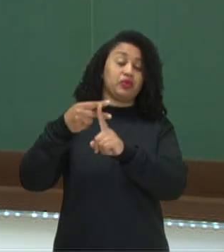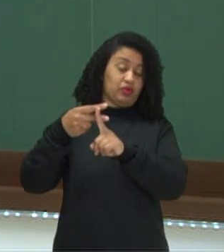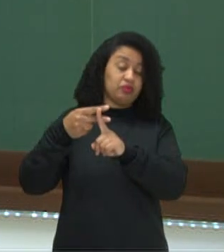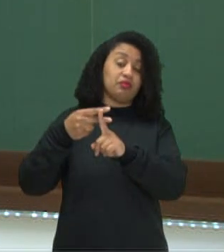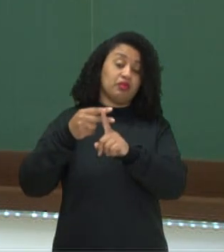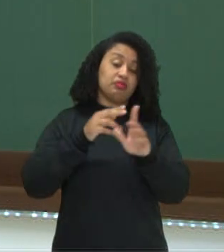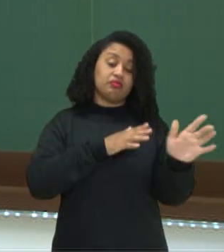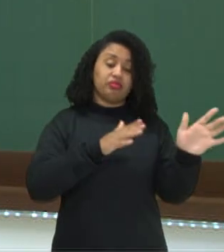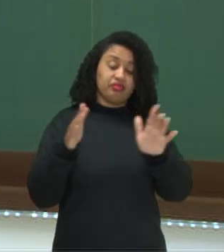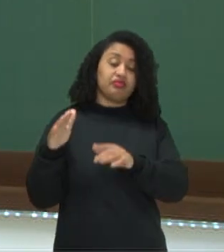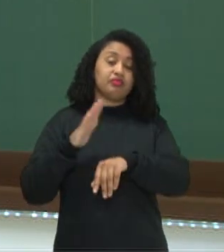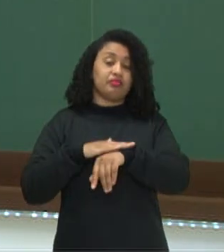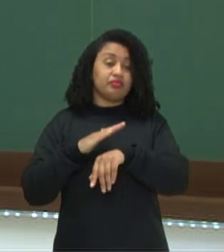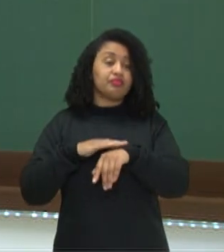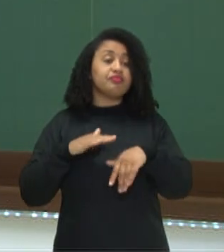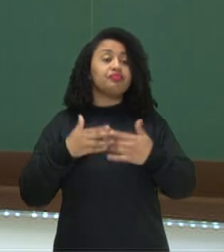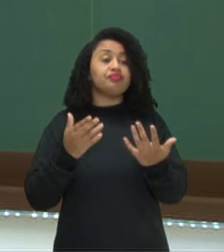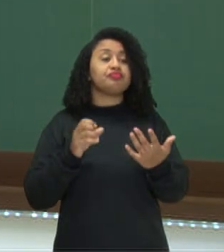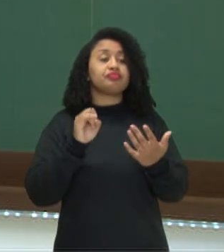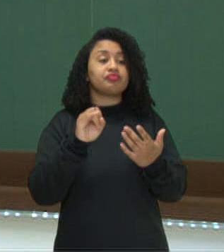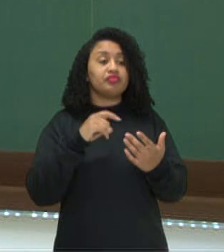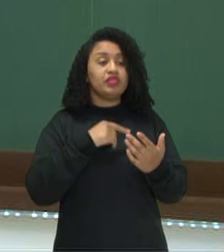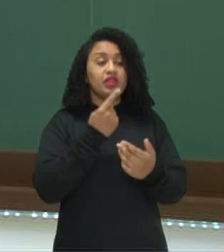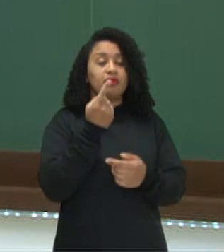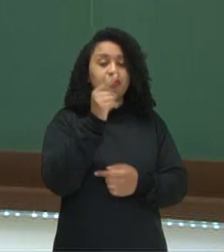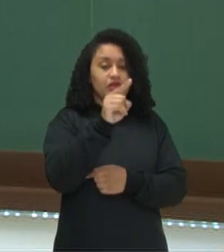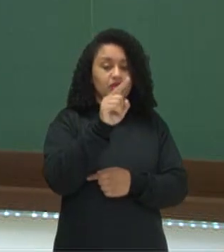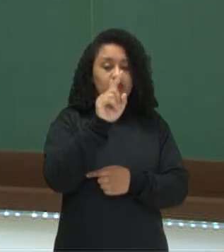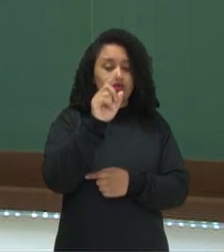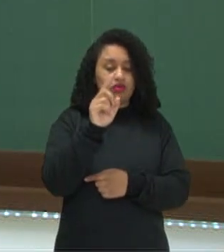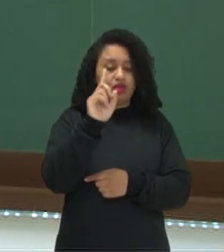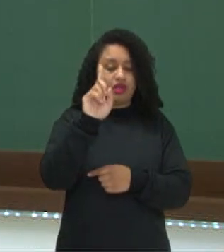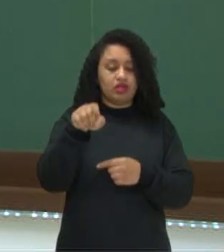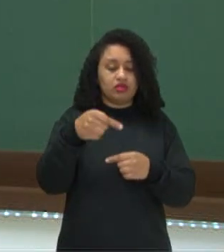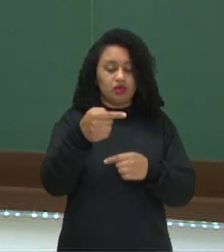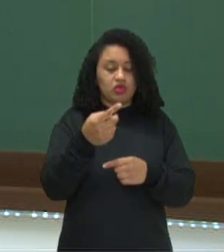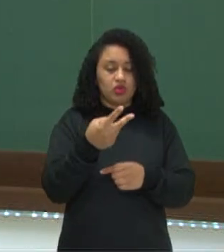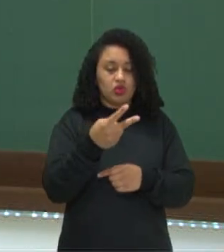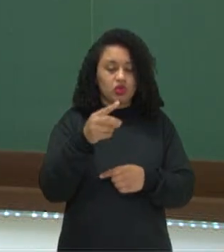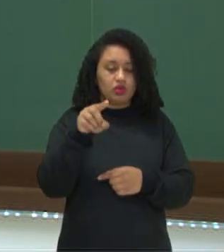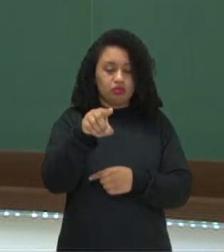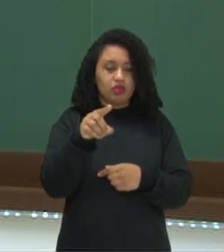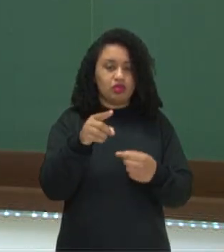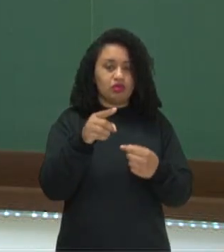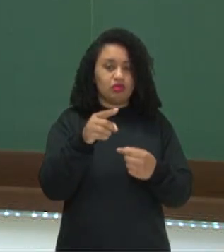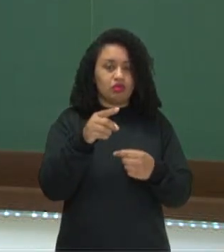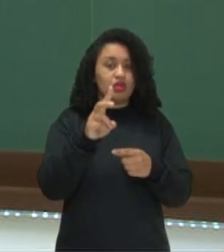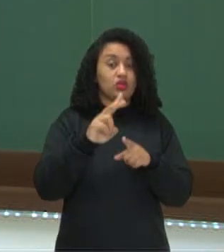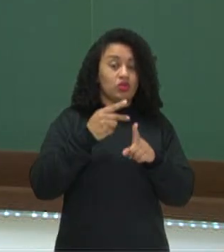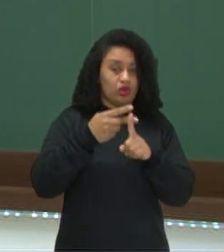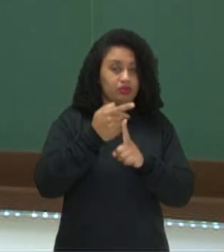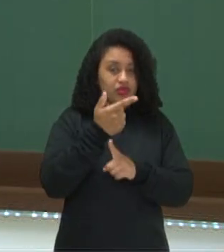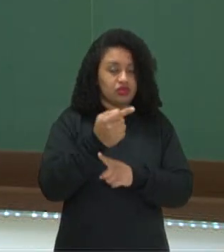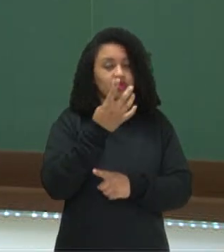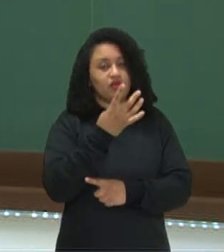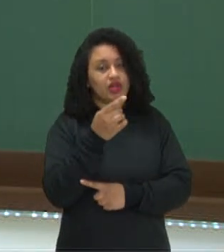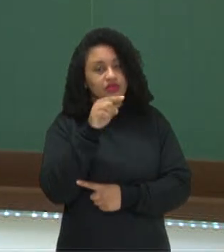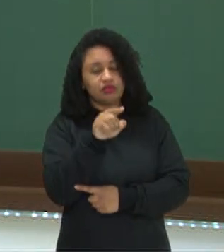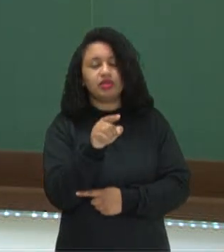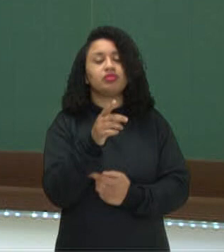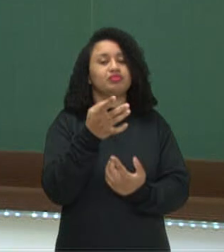função do tempo. Então, se aqui era 1.000, aqui foi para 2.000, agora vai dobrar novamente,